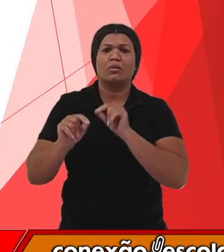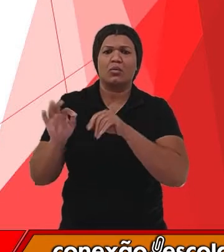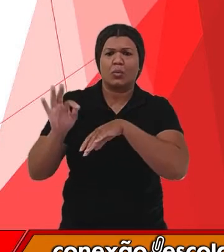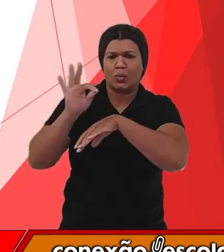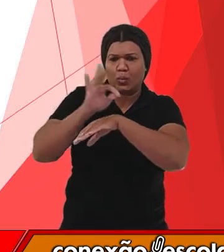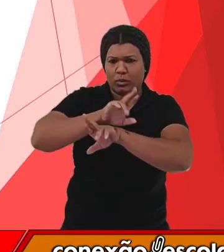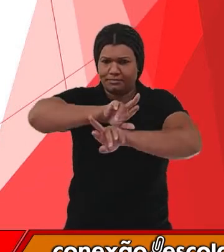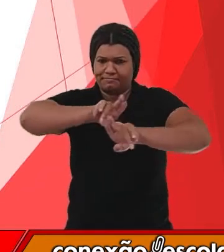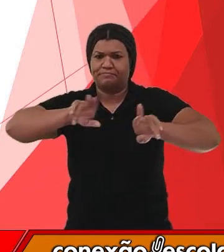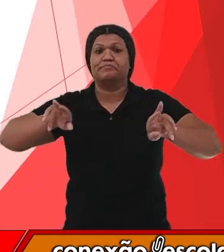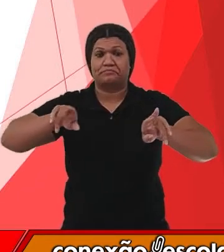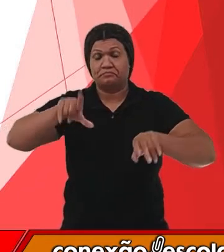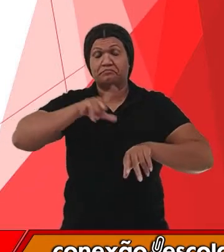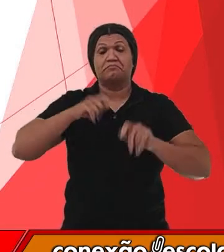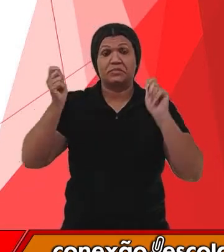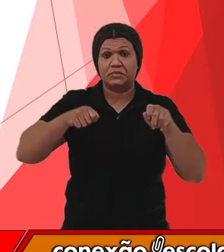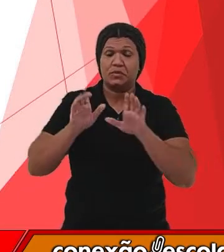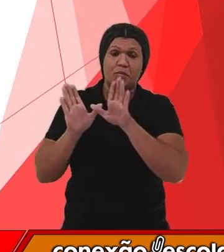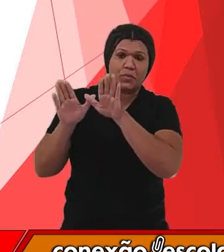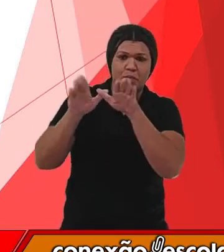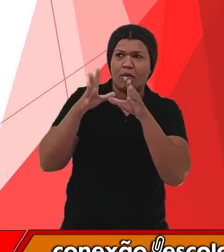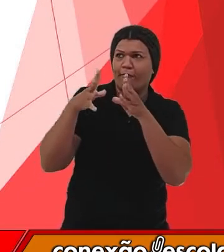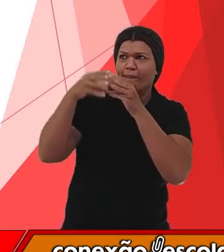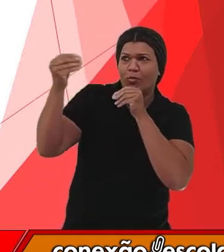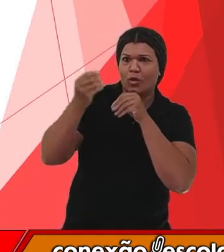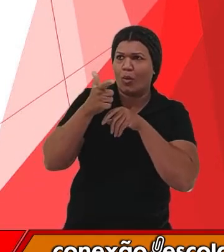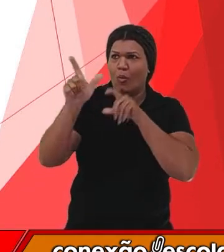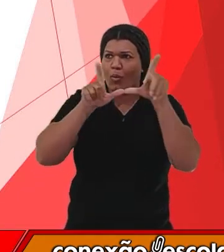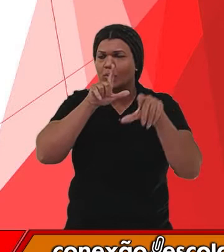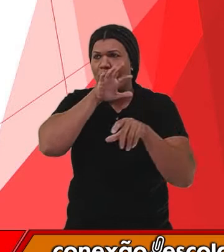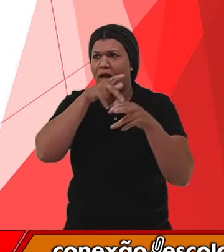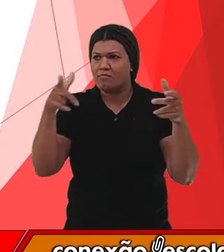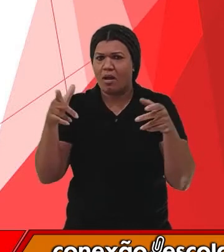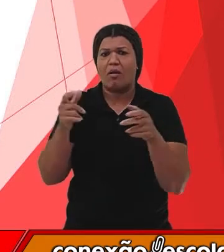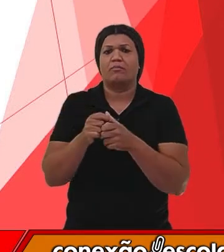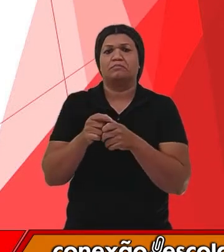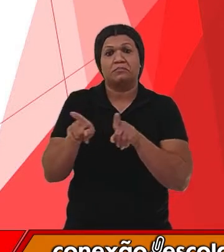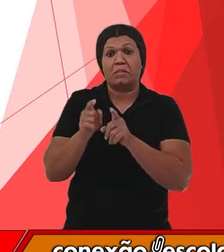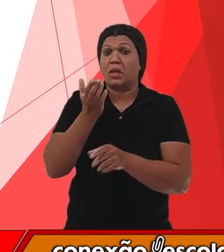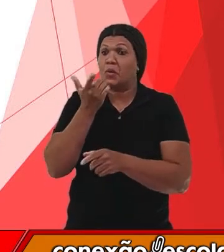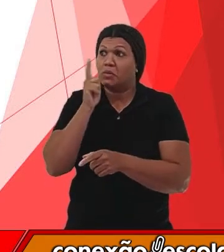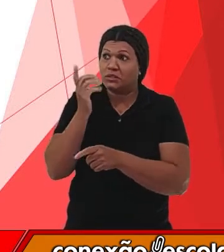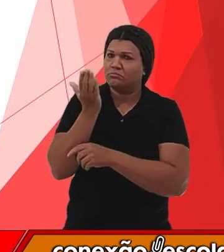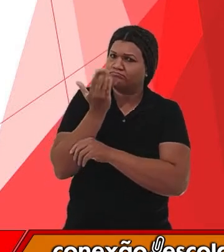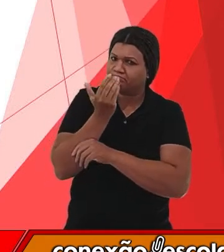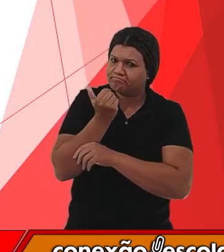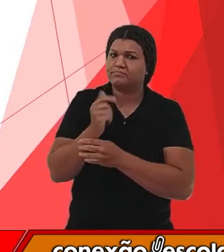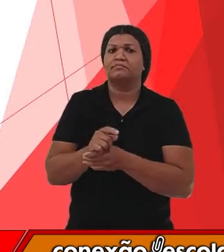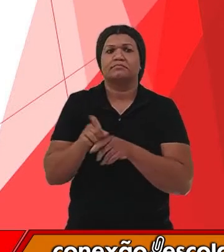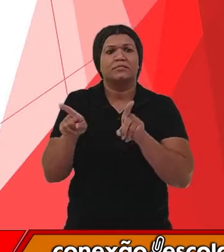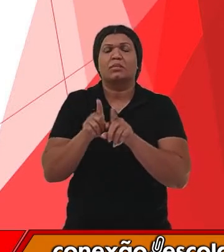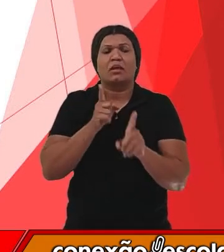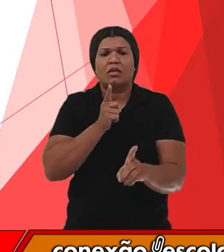Eles voam para fugir de outros animais, para se alimentar,